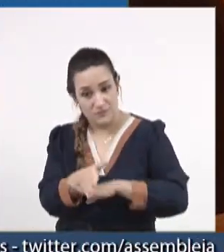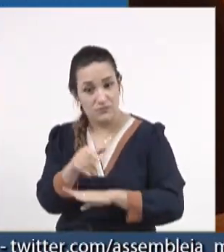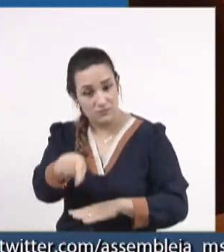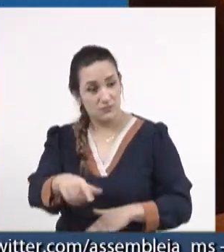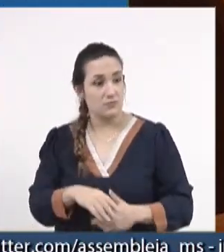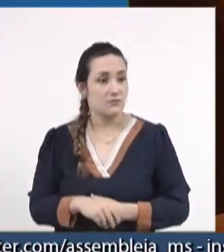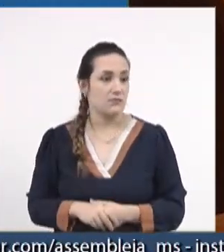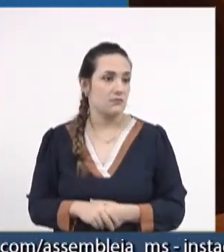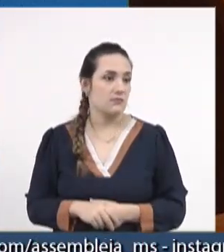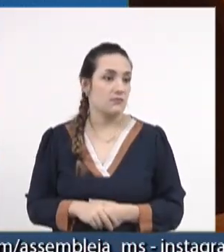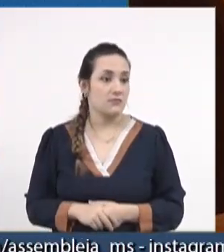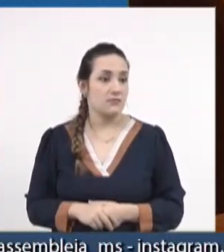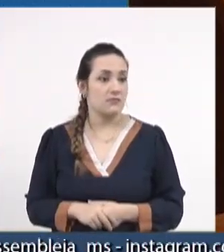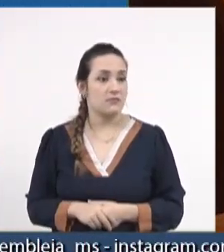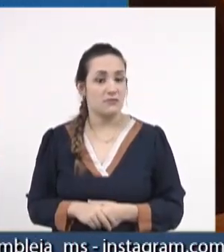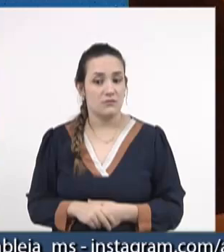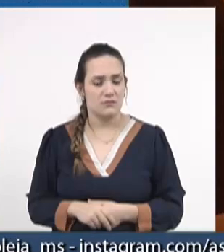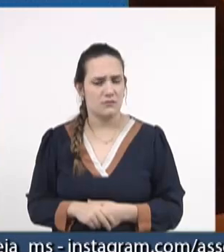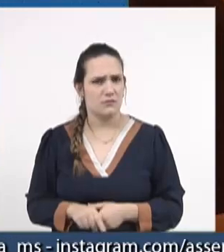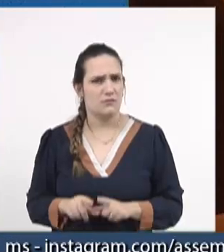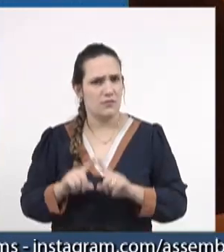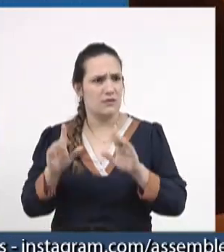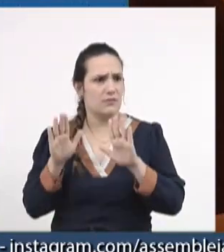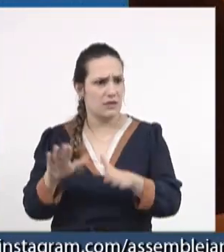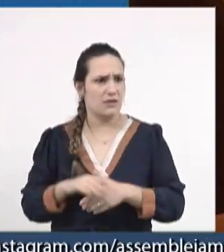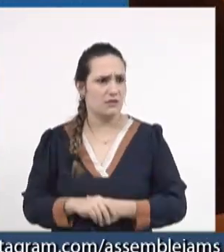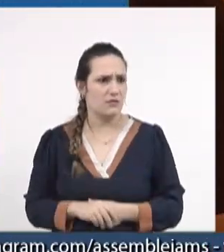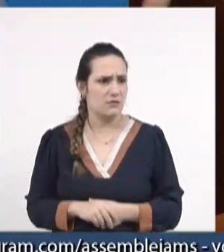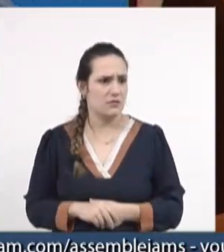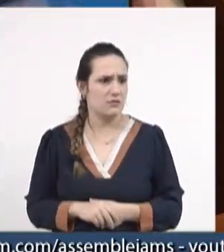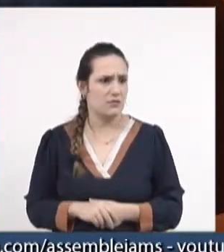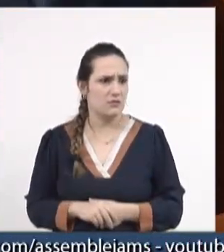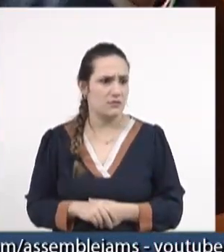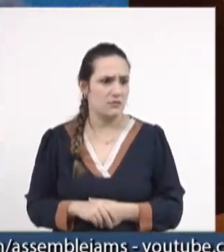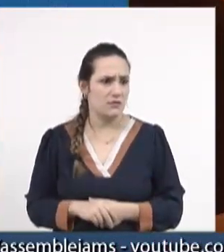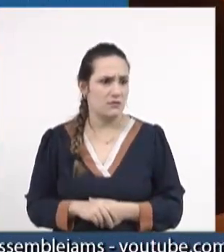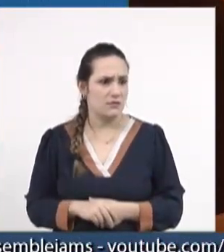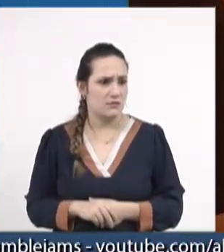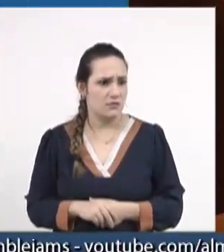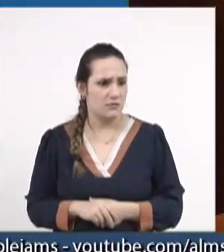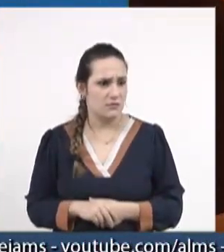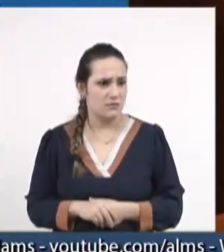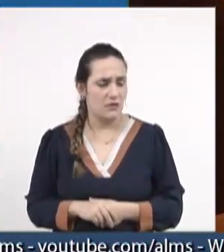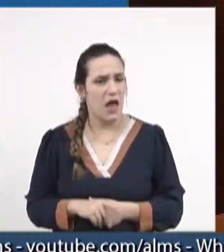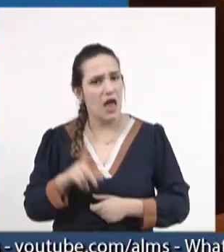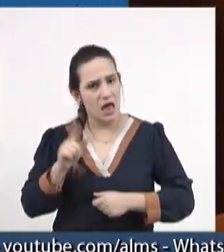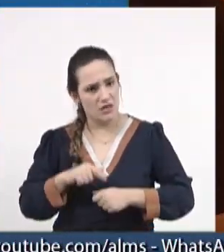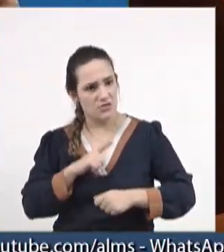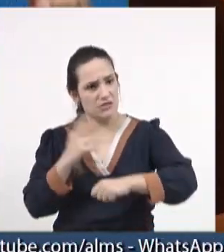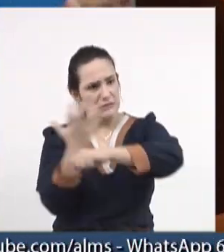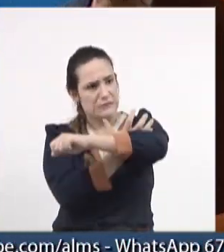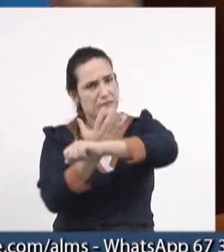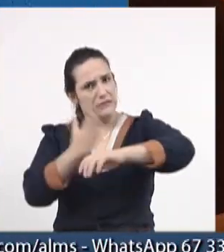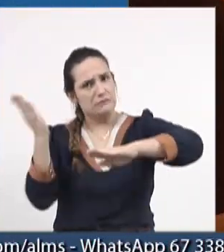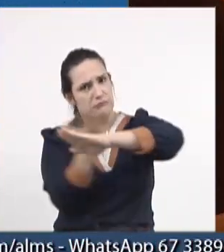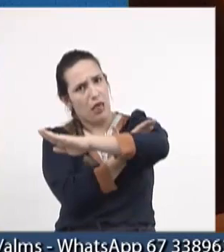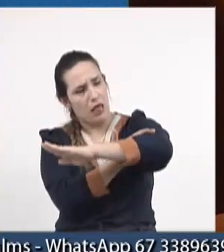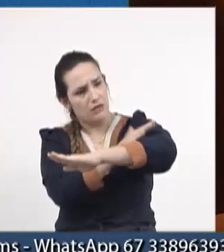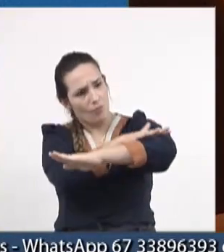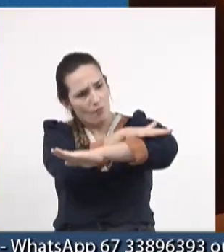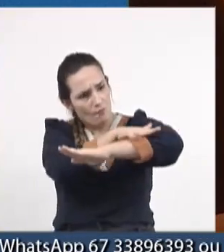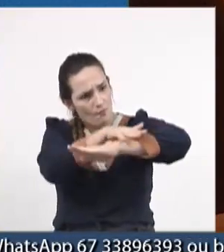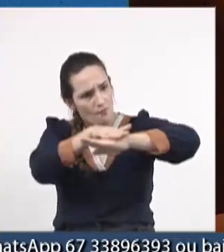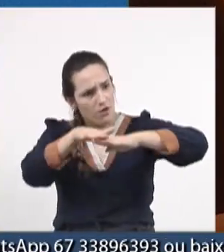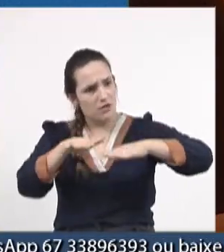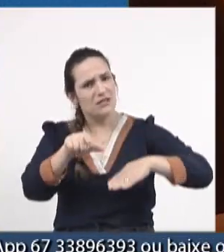foi eles que em 1967 derrubaram o mato como peão dos brancos. Eles conhecem a